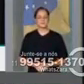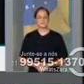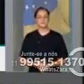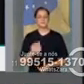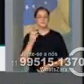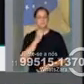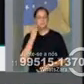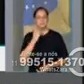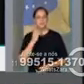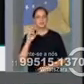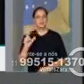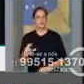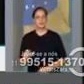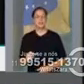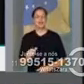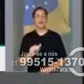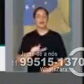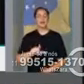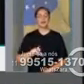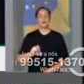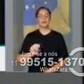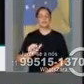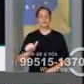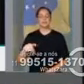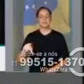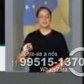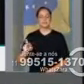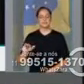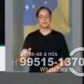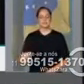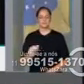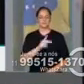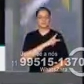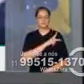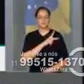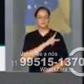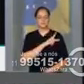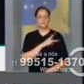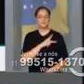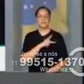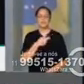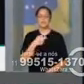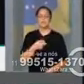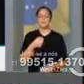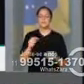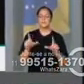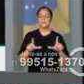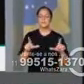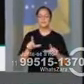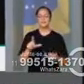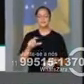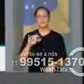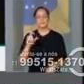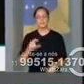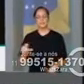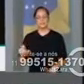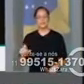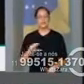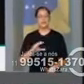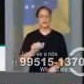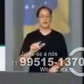senhora alessandra crime xhi chefe do departamento de imprensa da embaixada gerson camarotti jornalista e